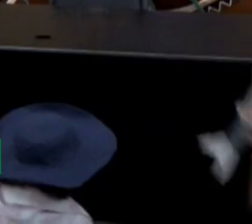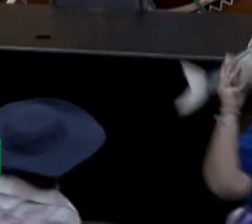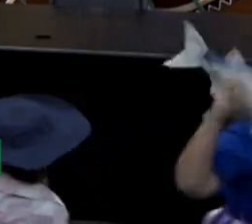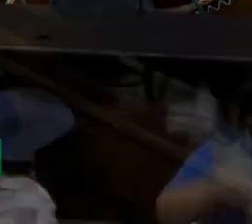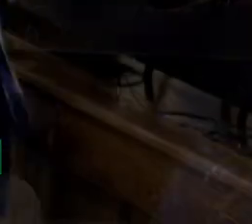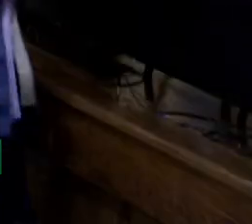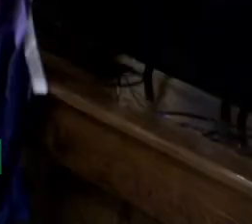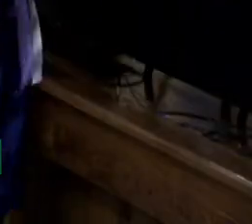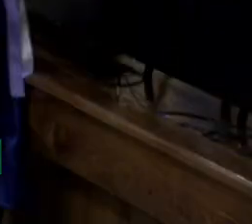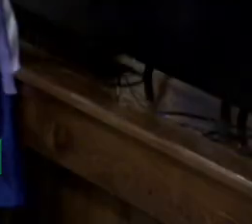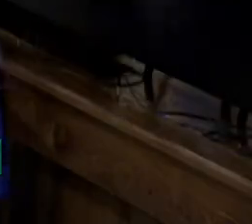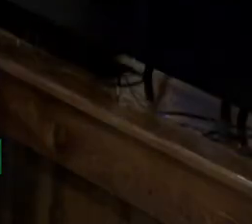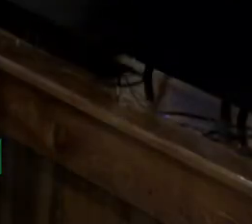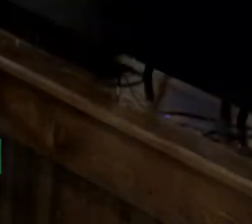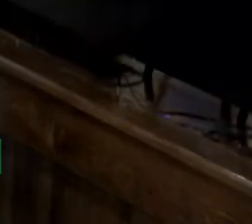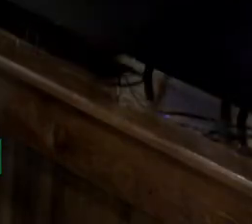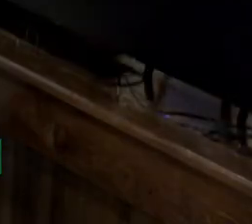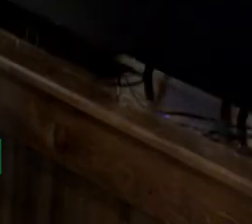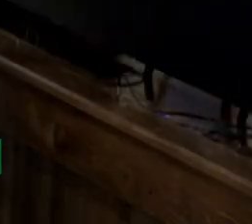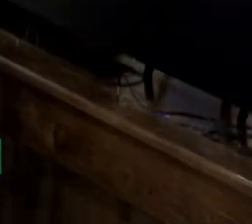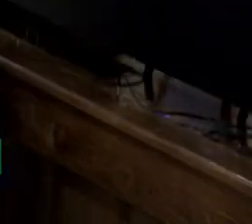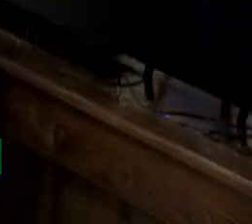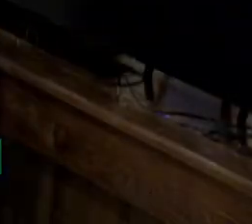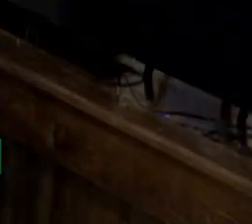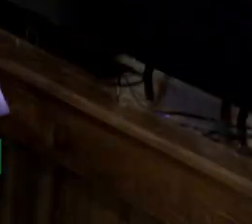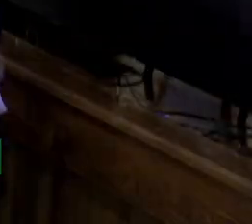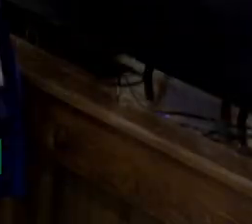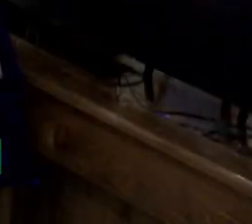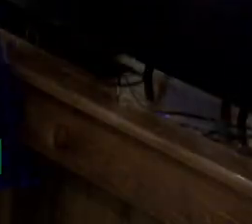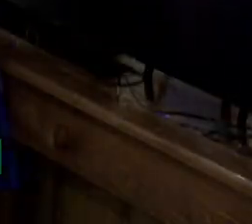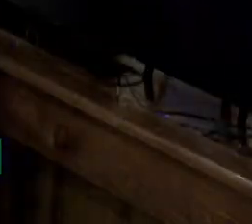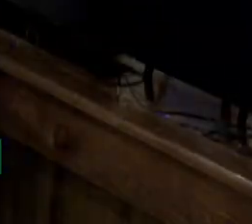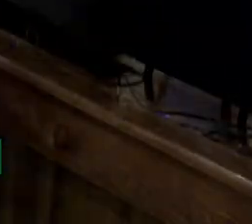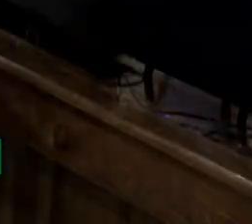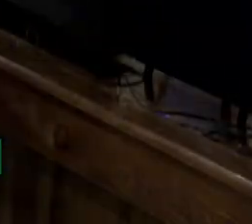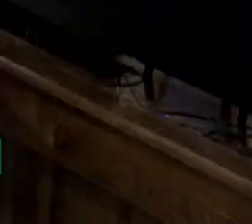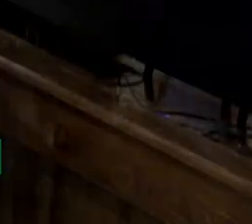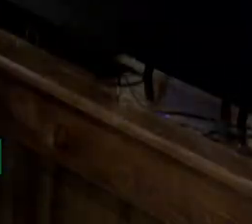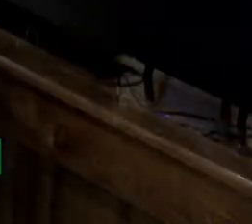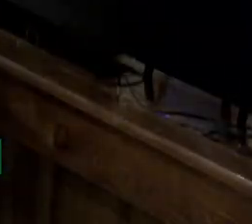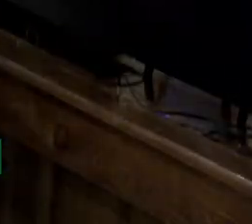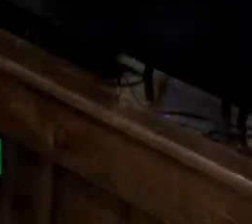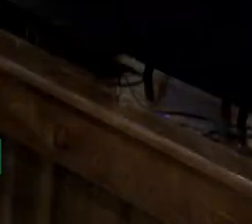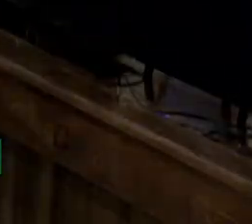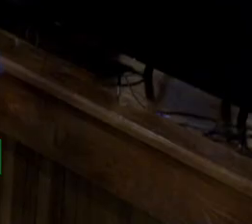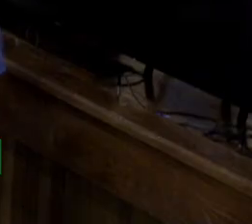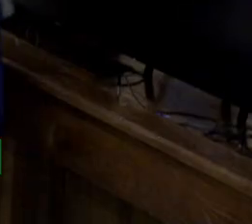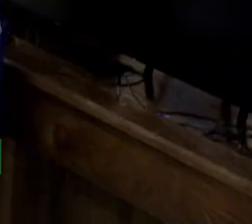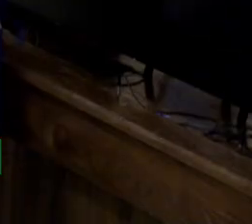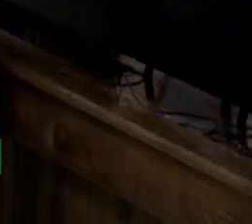Meu cardume vai passar, não importa a maré,